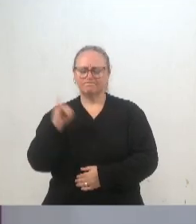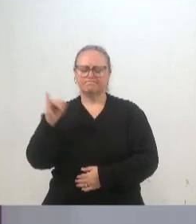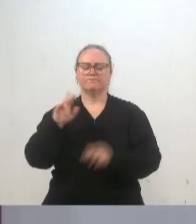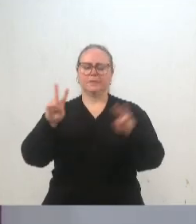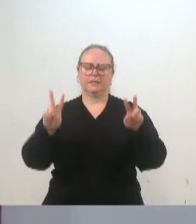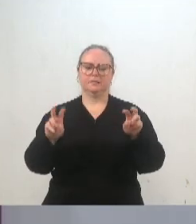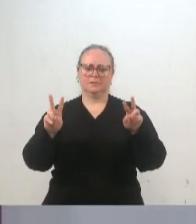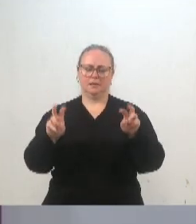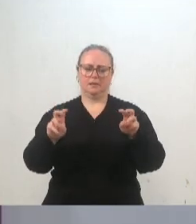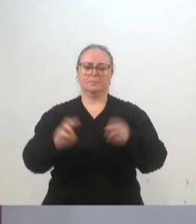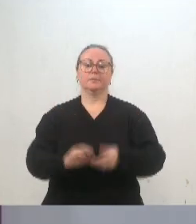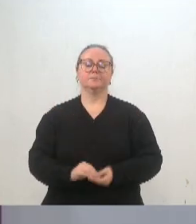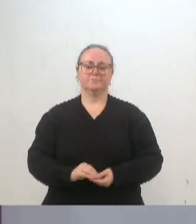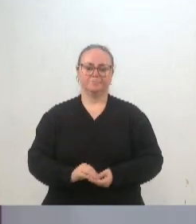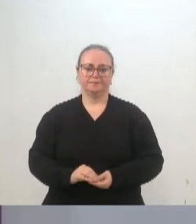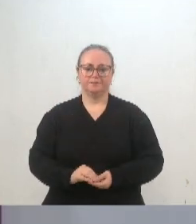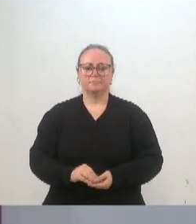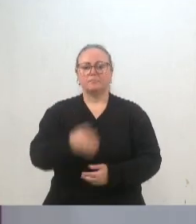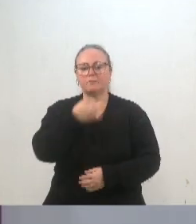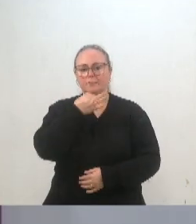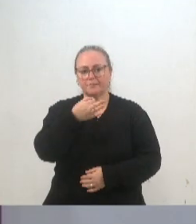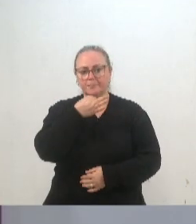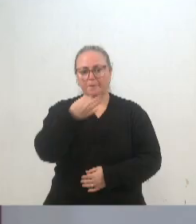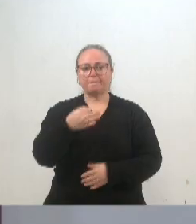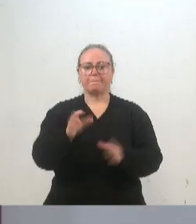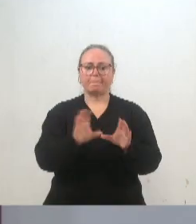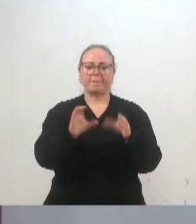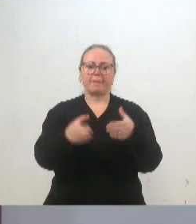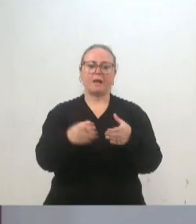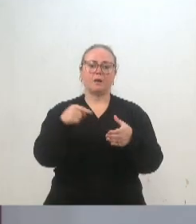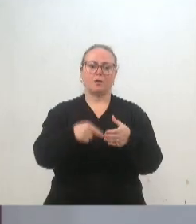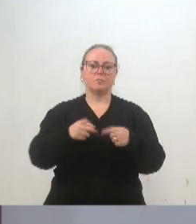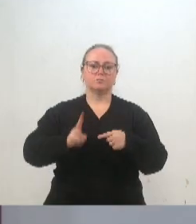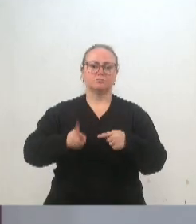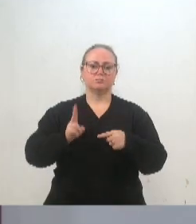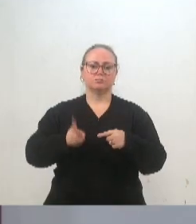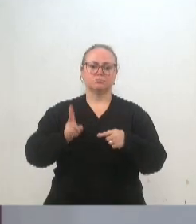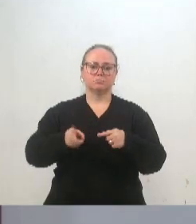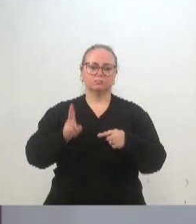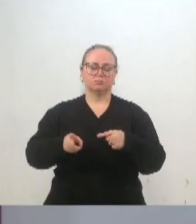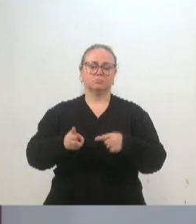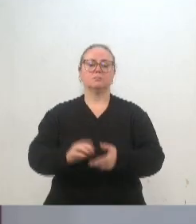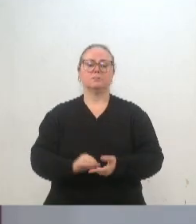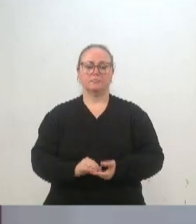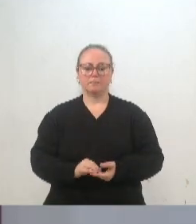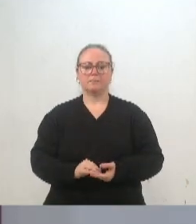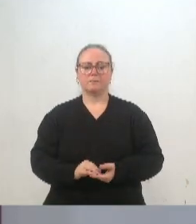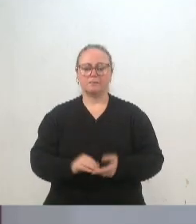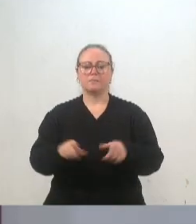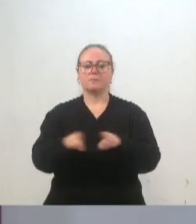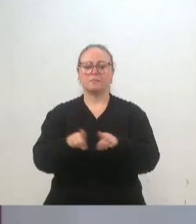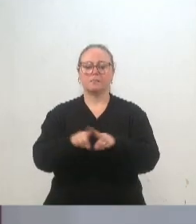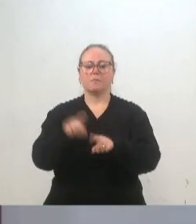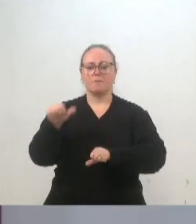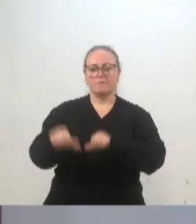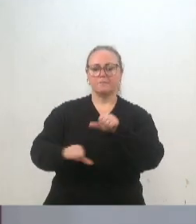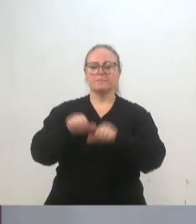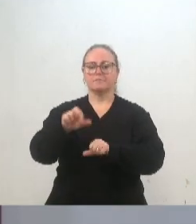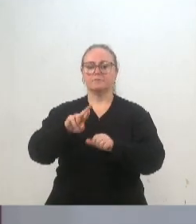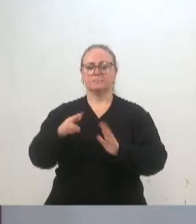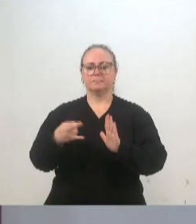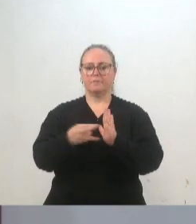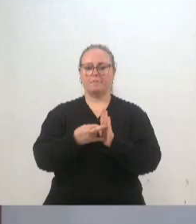sugeri que fosse abordado numa comissão permanente, até já fiz alteração no regimento